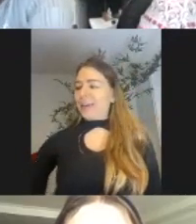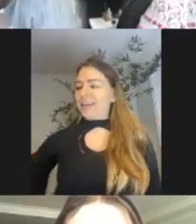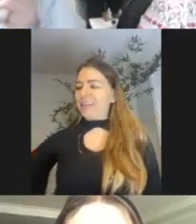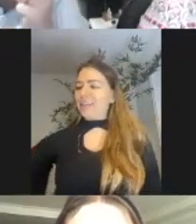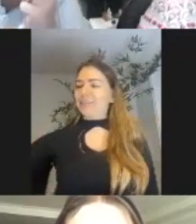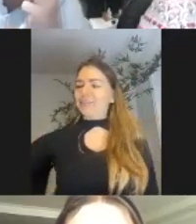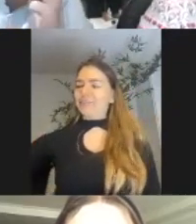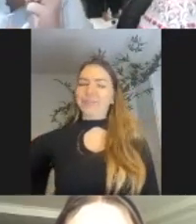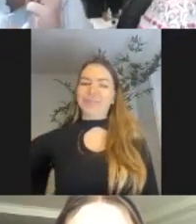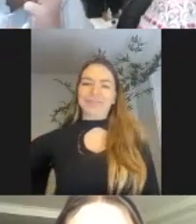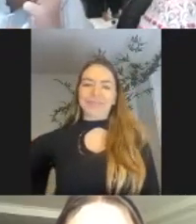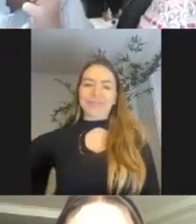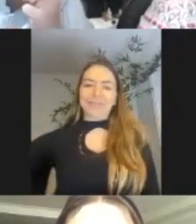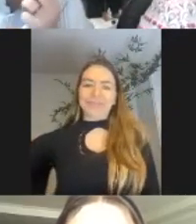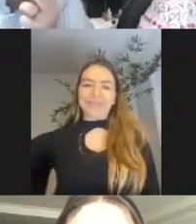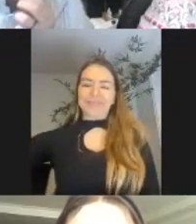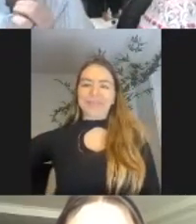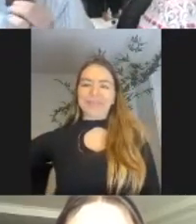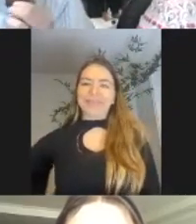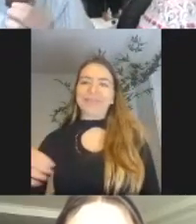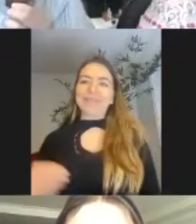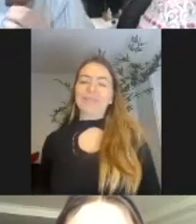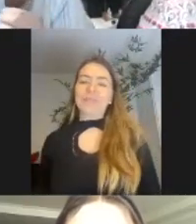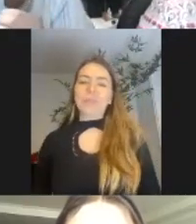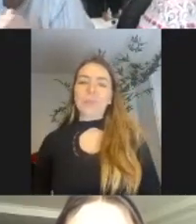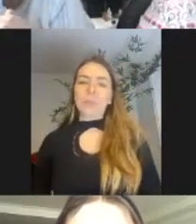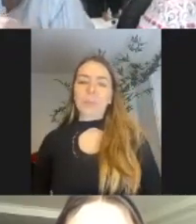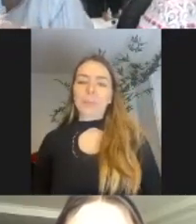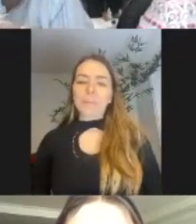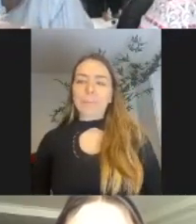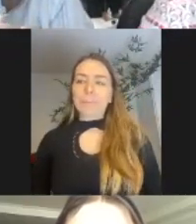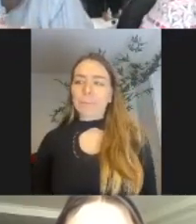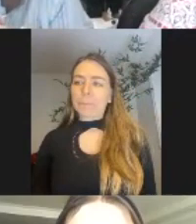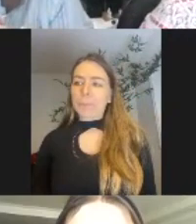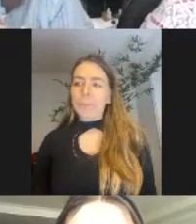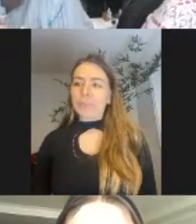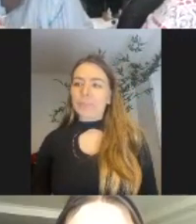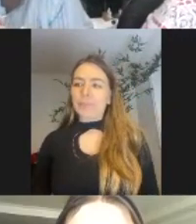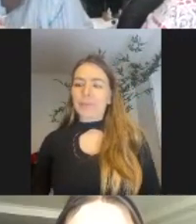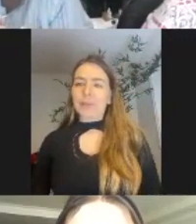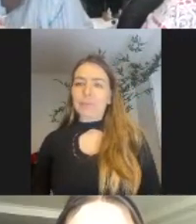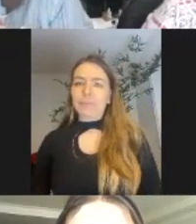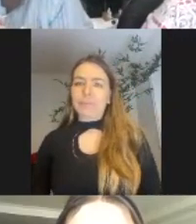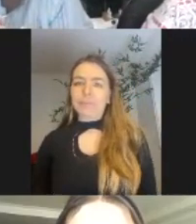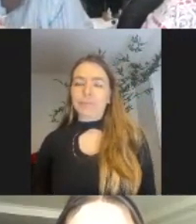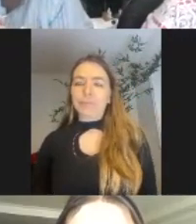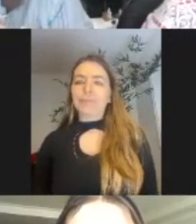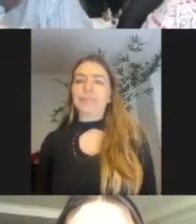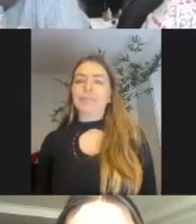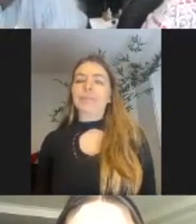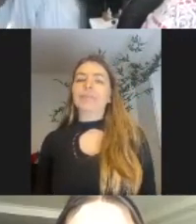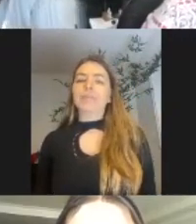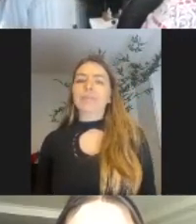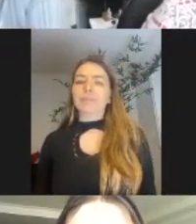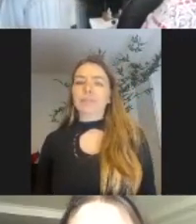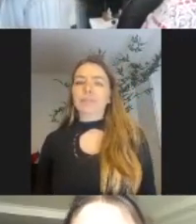de casa. vocês. Gente, nós queremos que vocês façam essa lição de casa, tá?